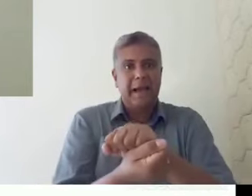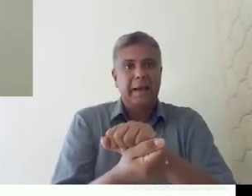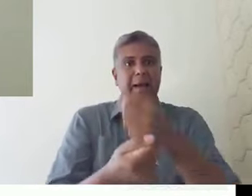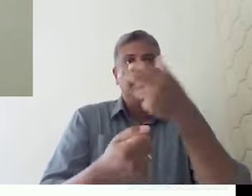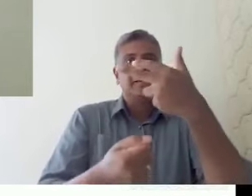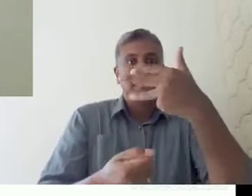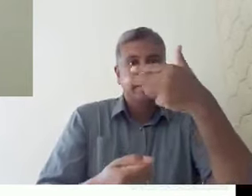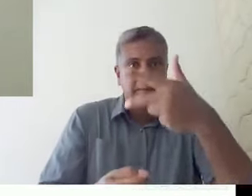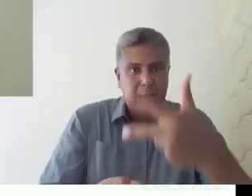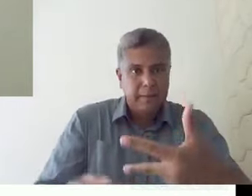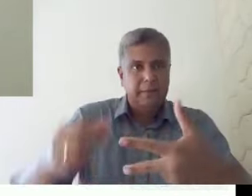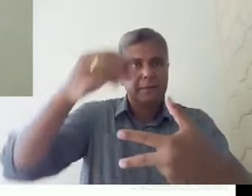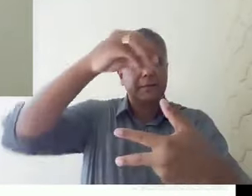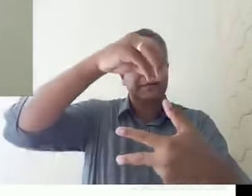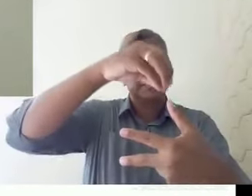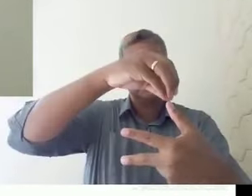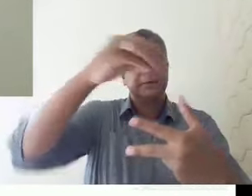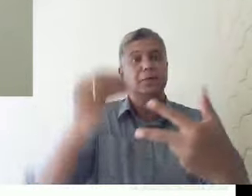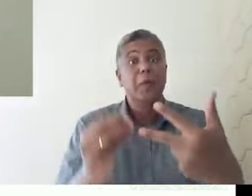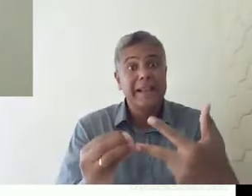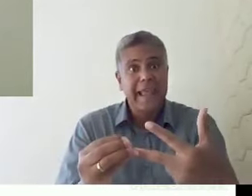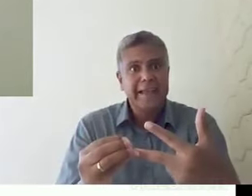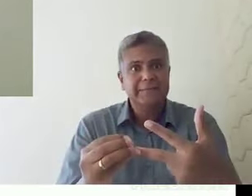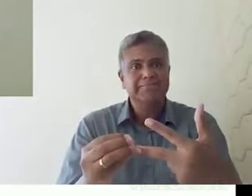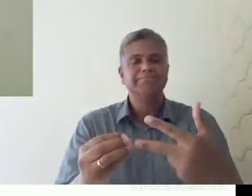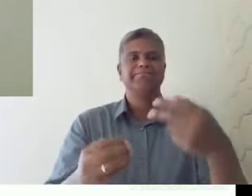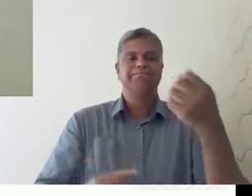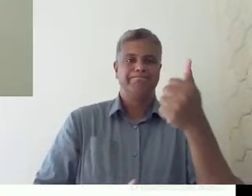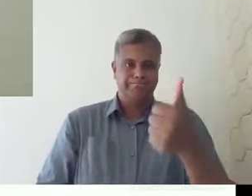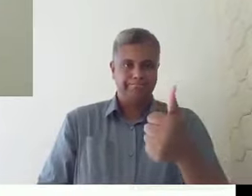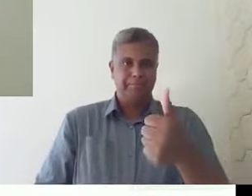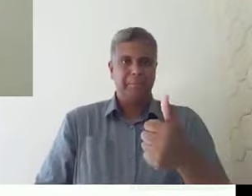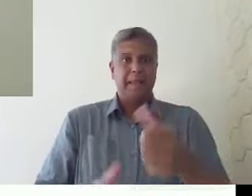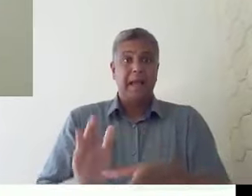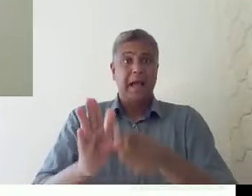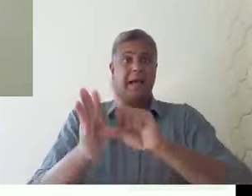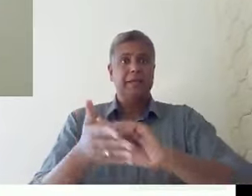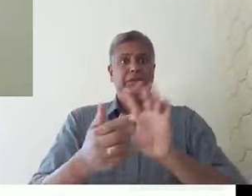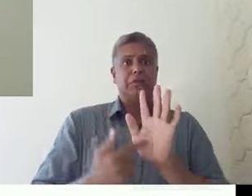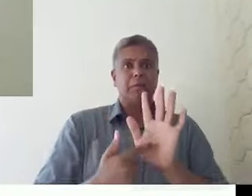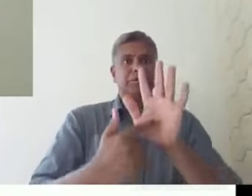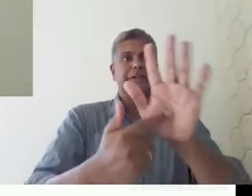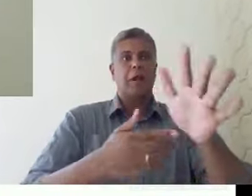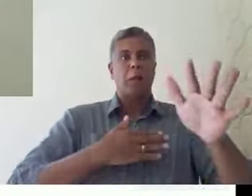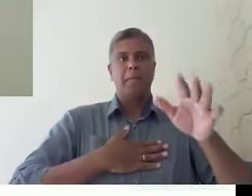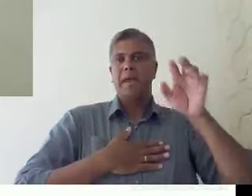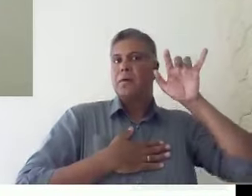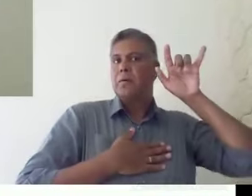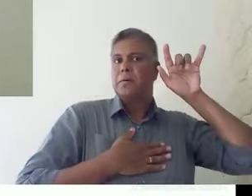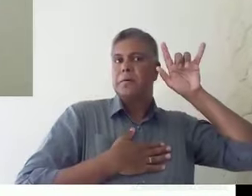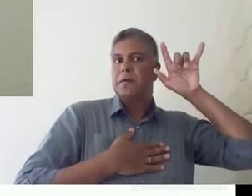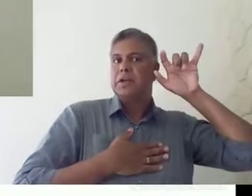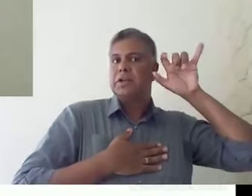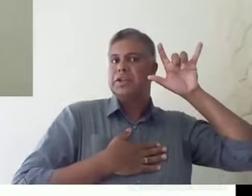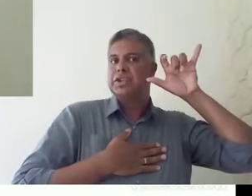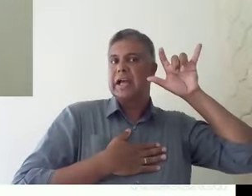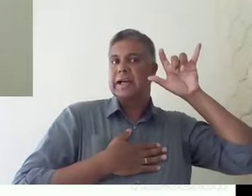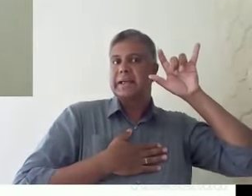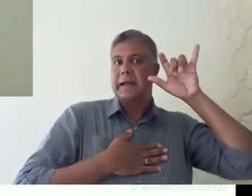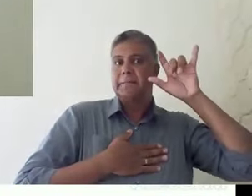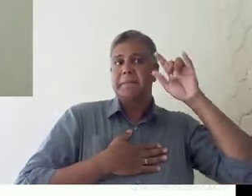toda a dinâmica e o funcionamento do Enem. De antemão eu já disponibilizo aqui o